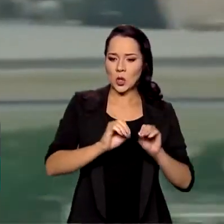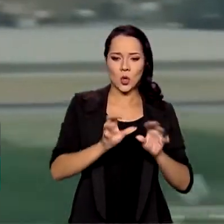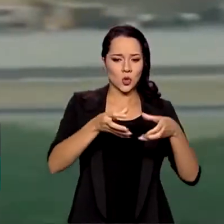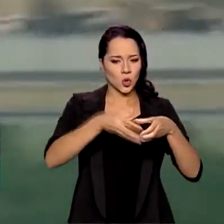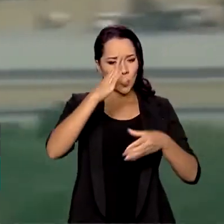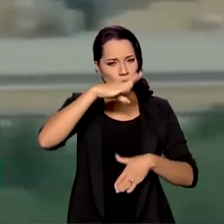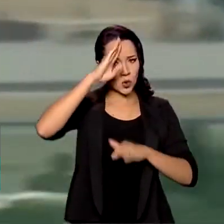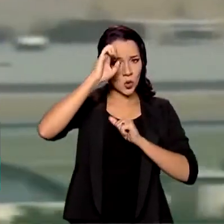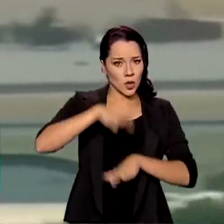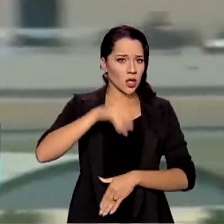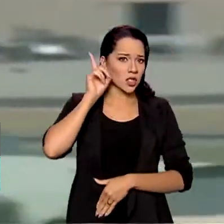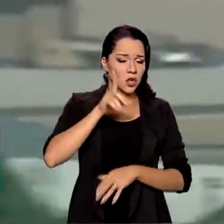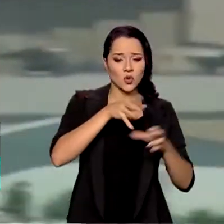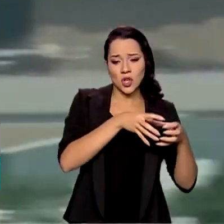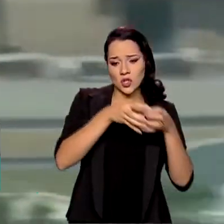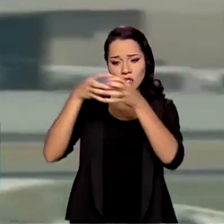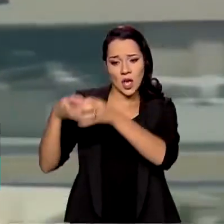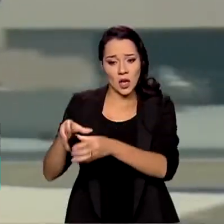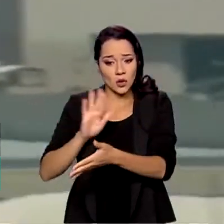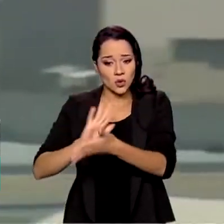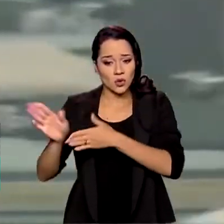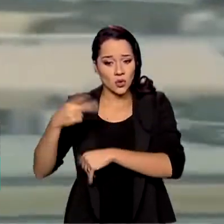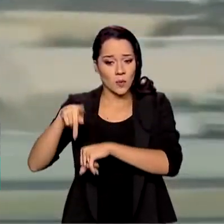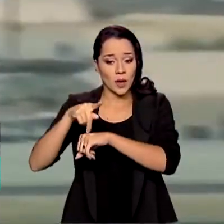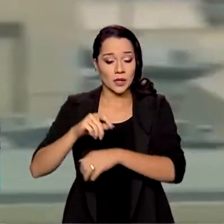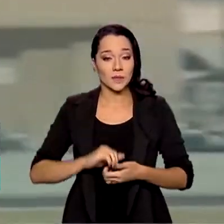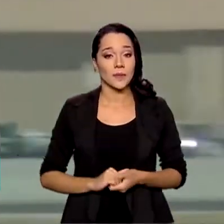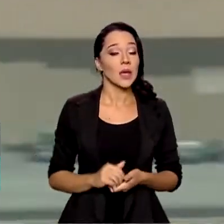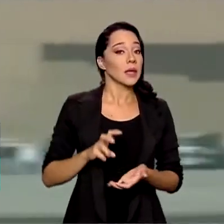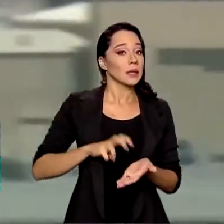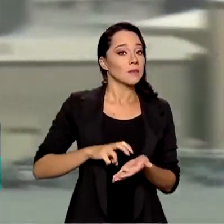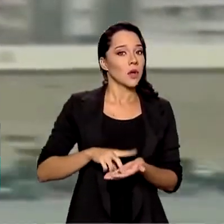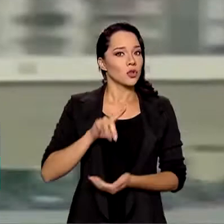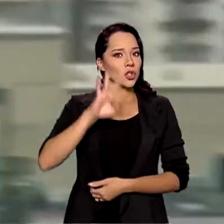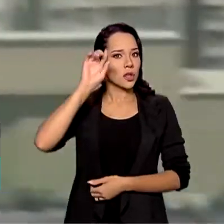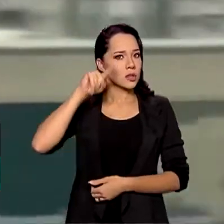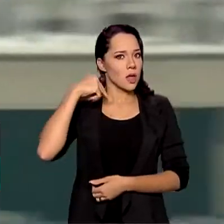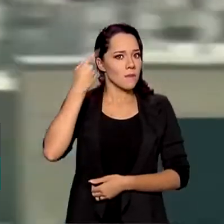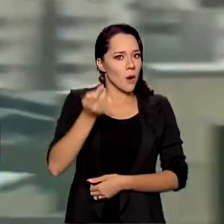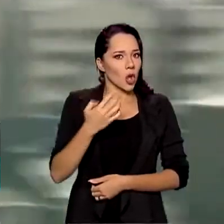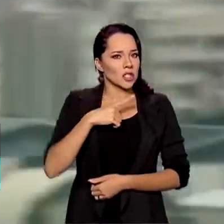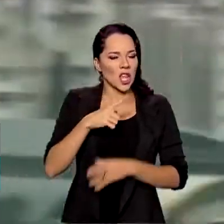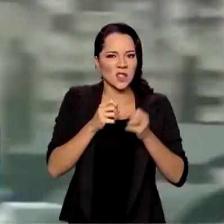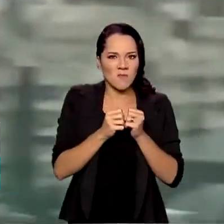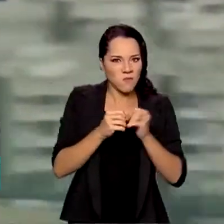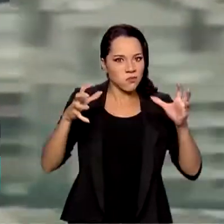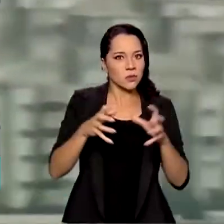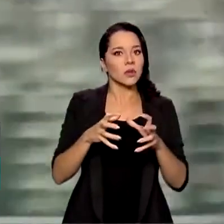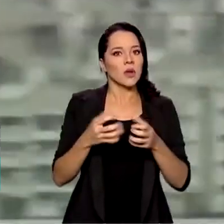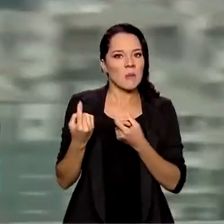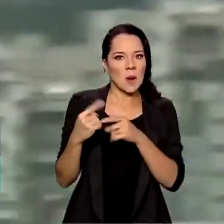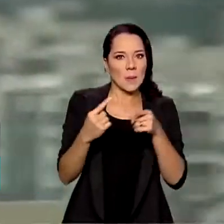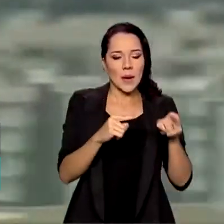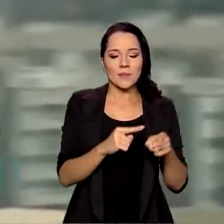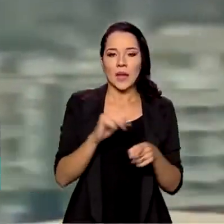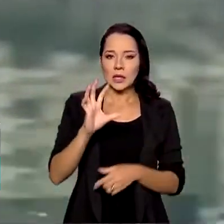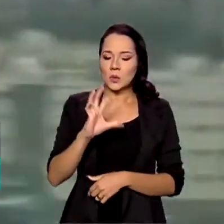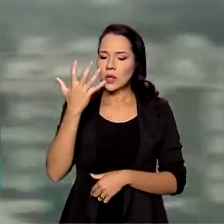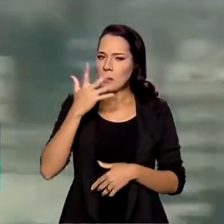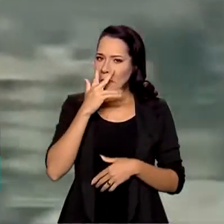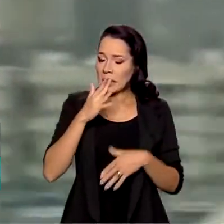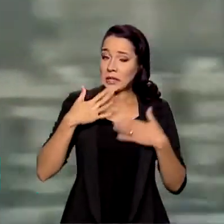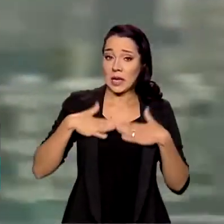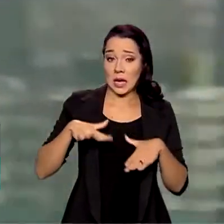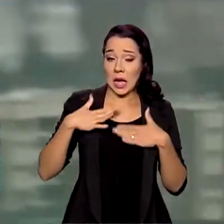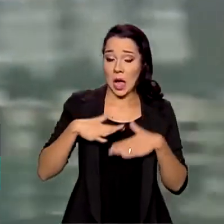forças americanas do país. E nesta manhã, dia seguinte desse duplo atentado, a situação estava calma em